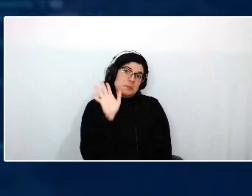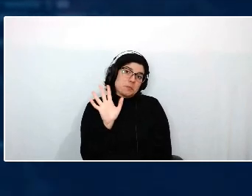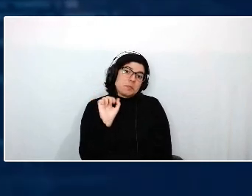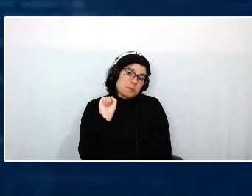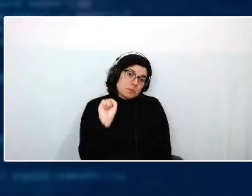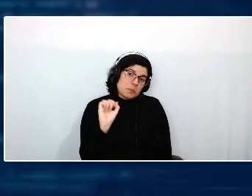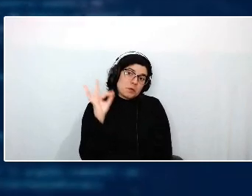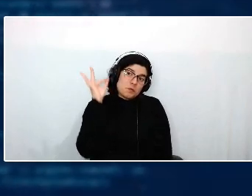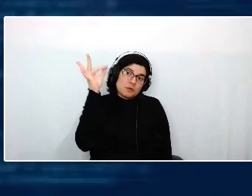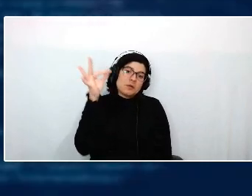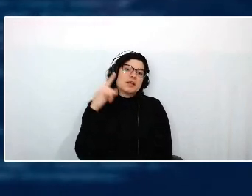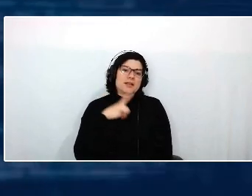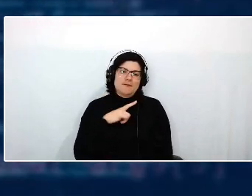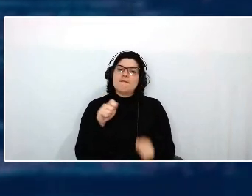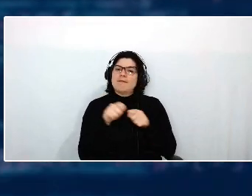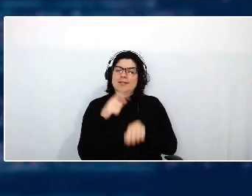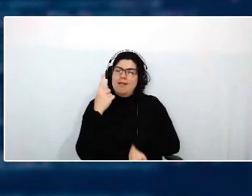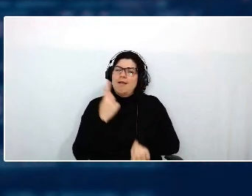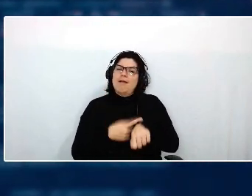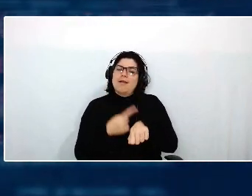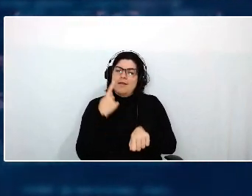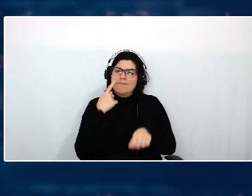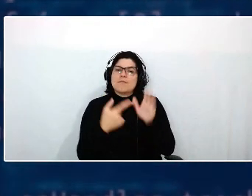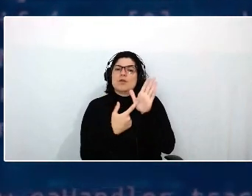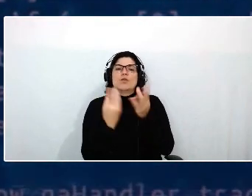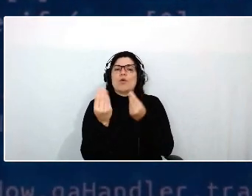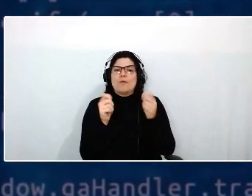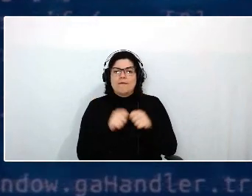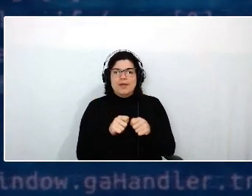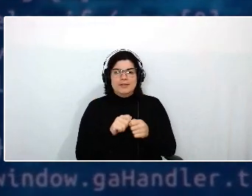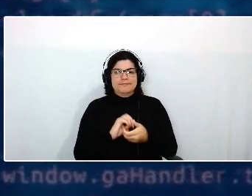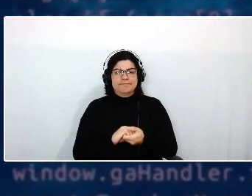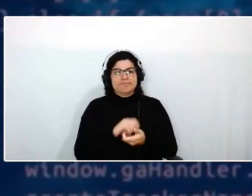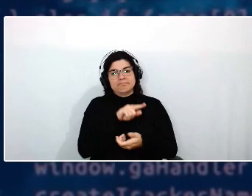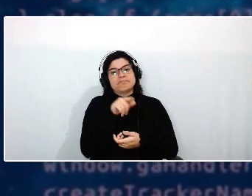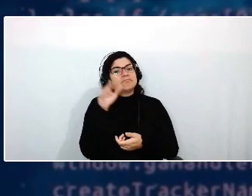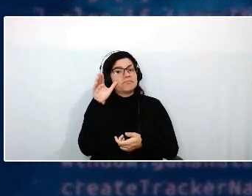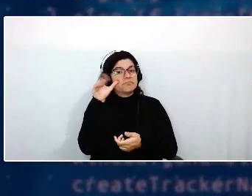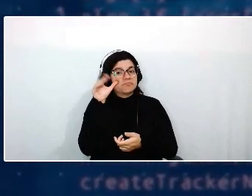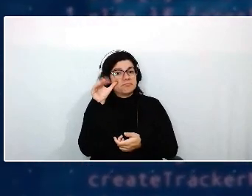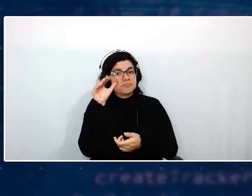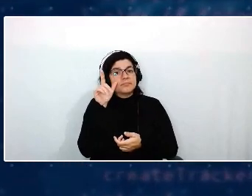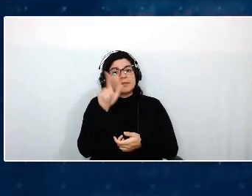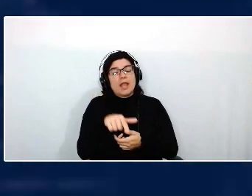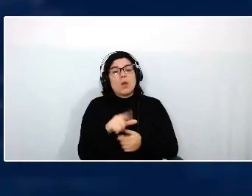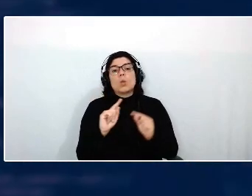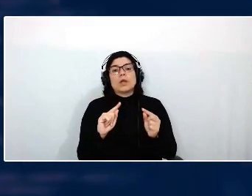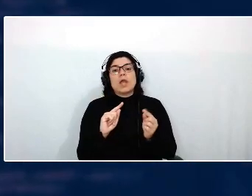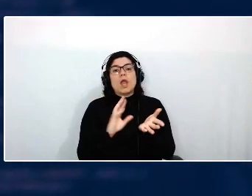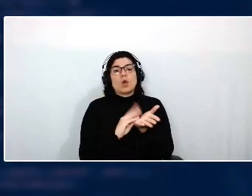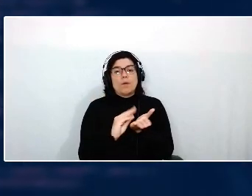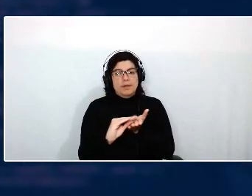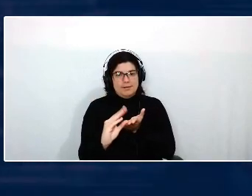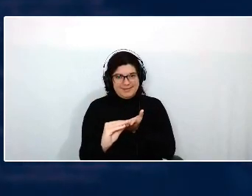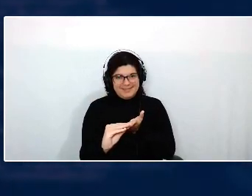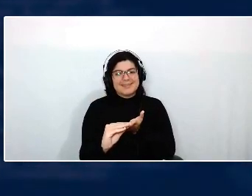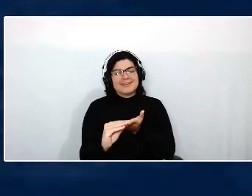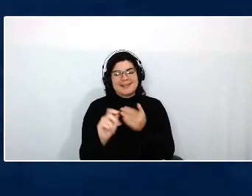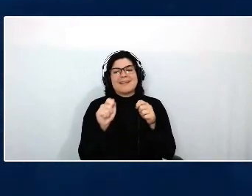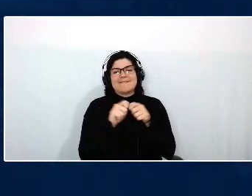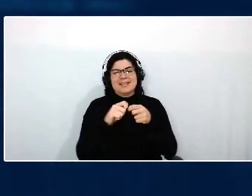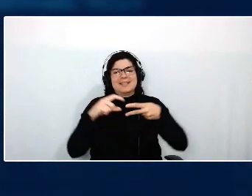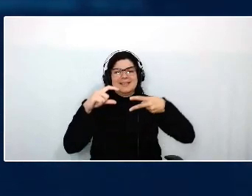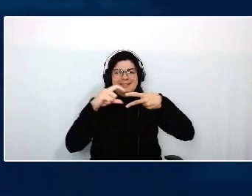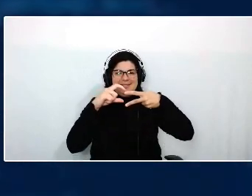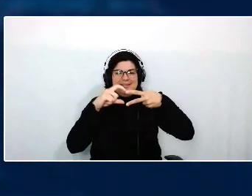eu mando um live code a risco. E para quem tem curiosidade, isso é o que o fell compilou. Esse é o PHP que está